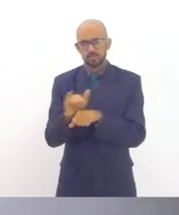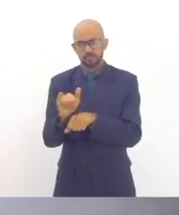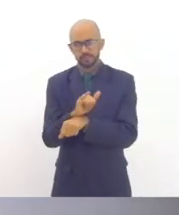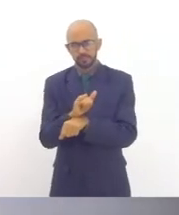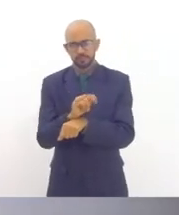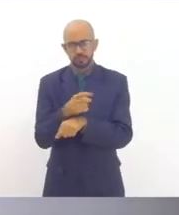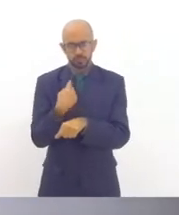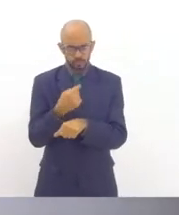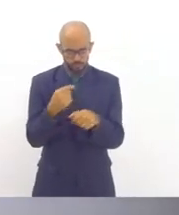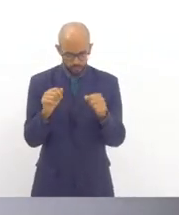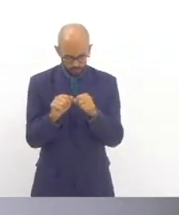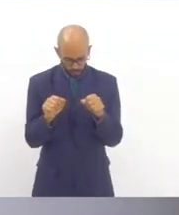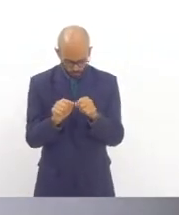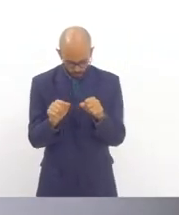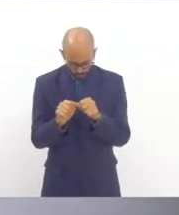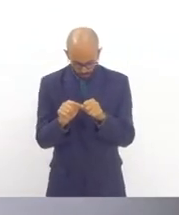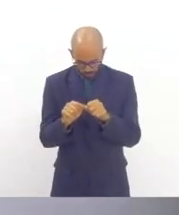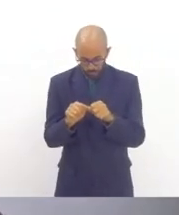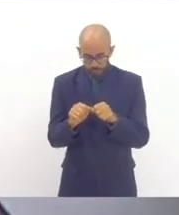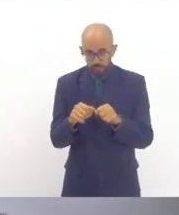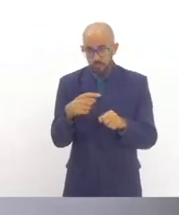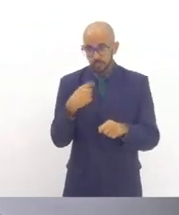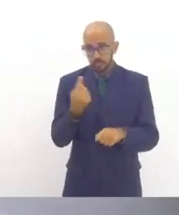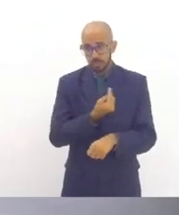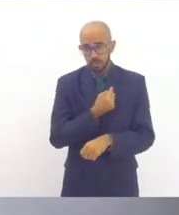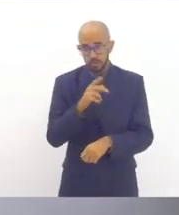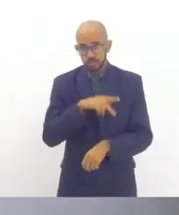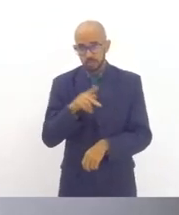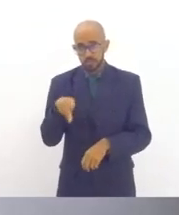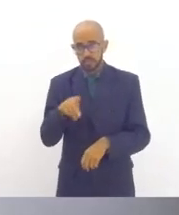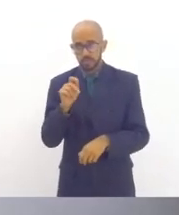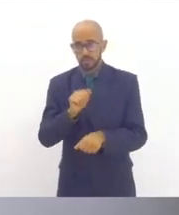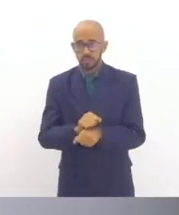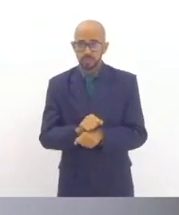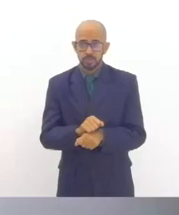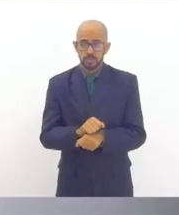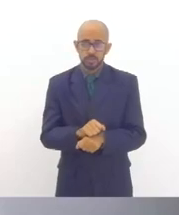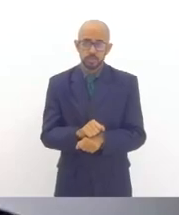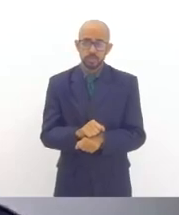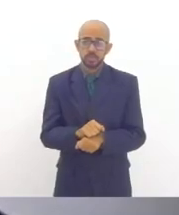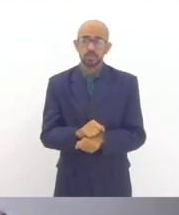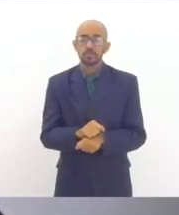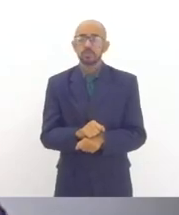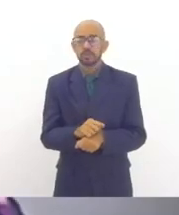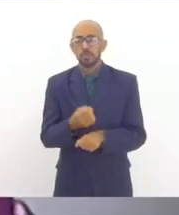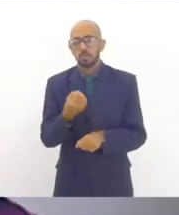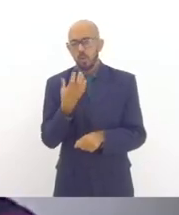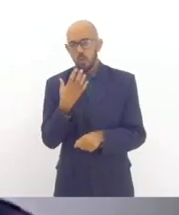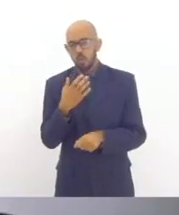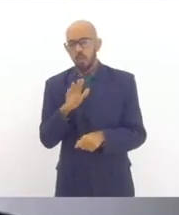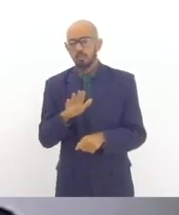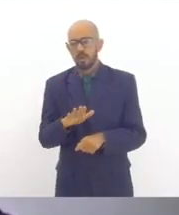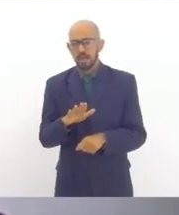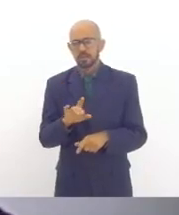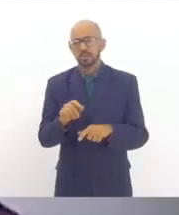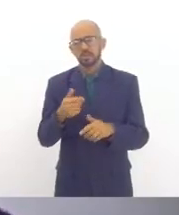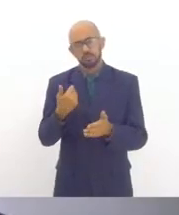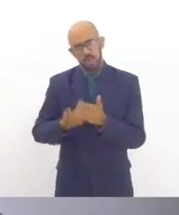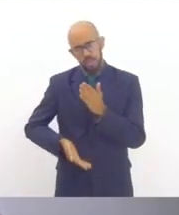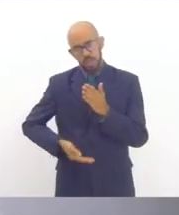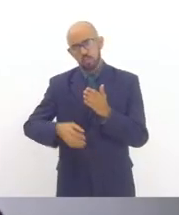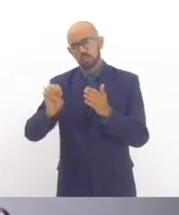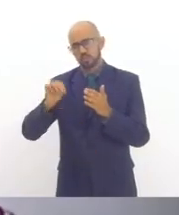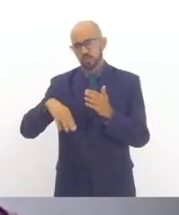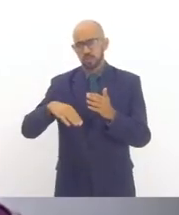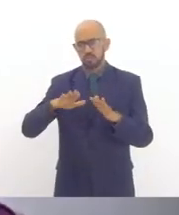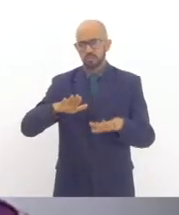instituição deu a nós, professores de língua estrangeira, foi bom. Claro que a gente tem uma perda nisso